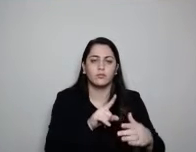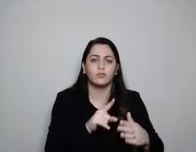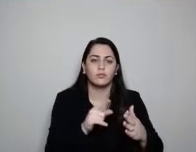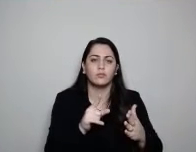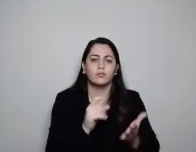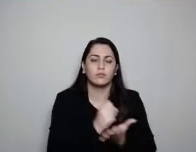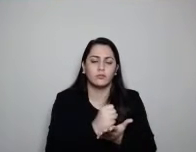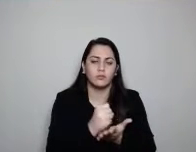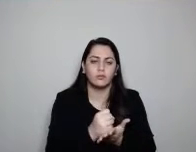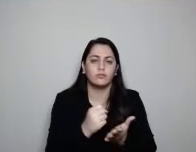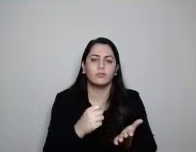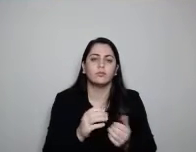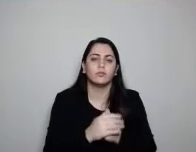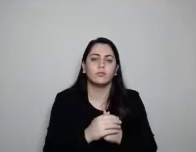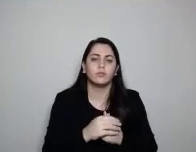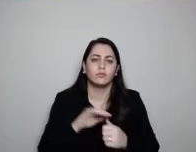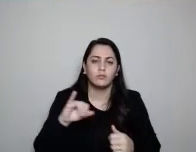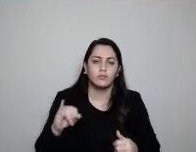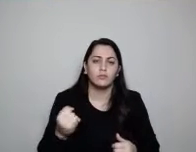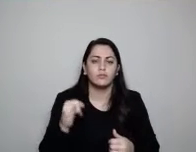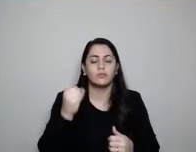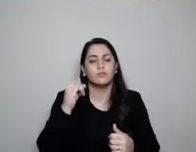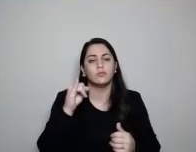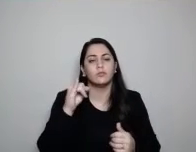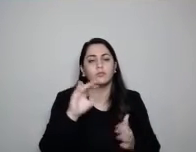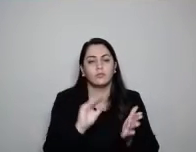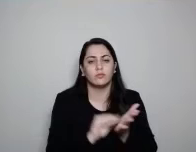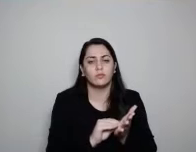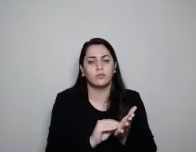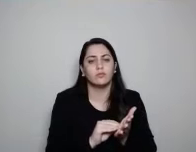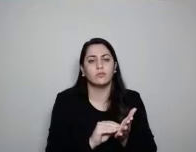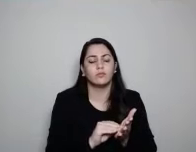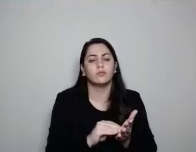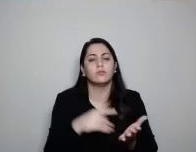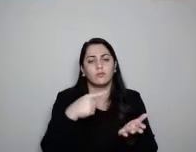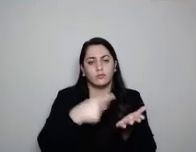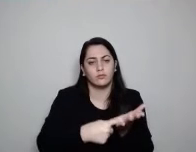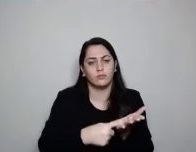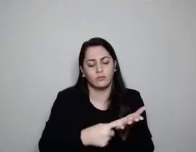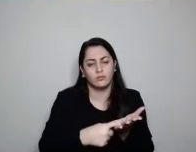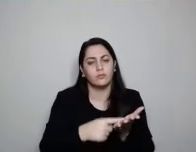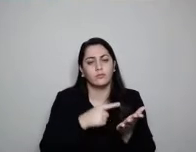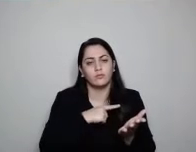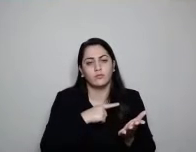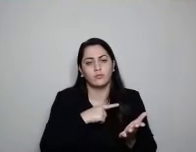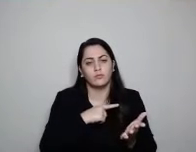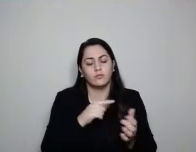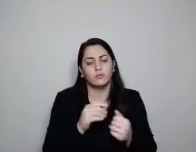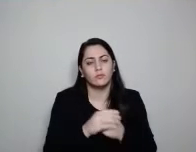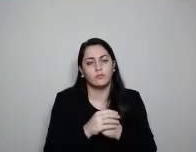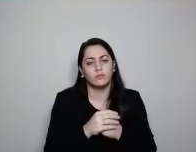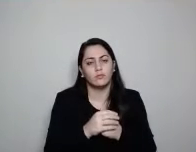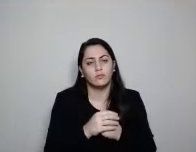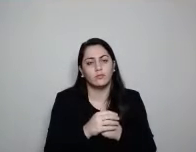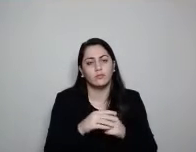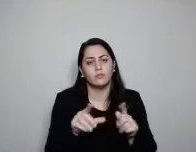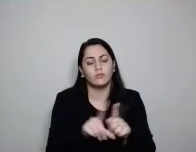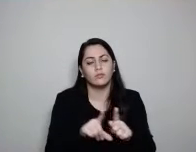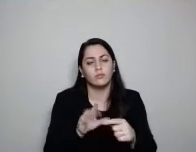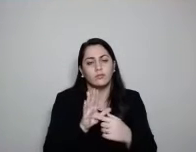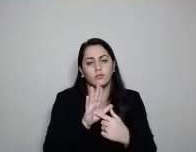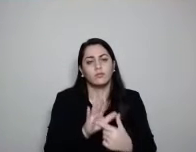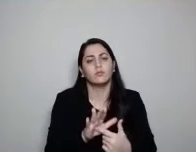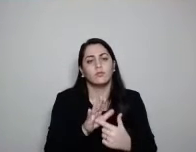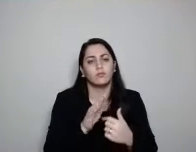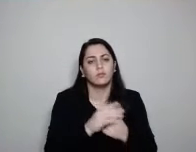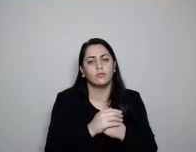de juros que exige acordo expresso, ausência de demonstração da pactuação, a natureza que se mostra ilícita na